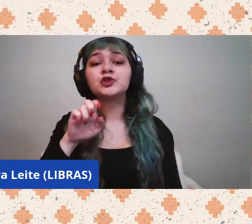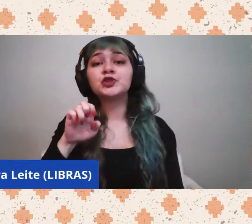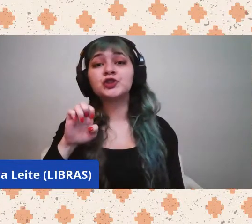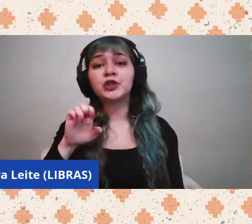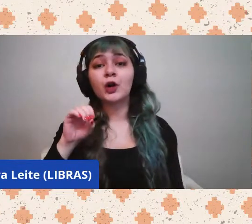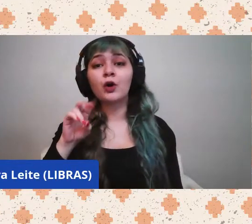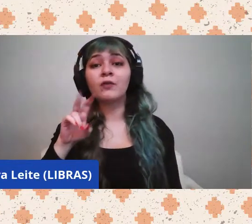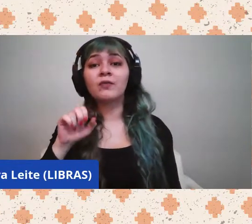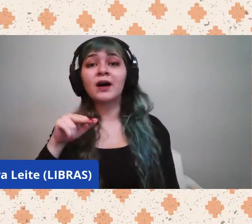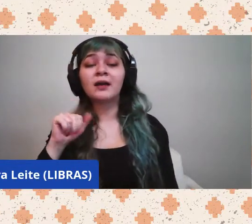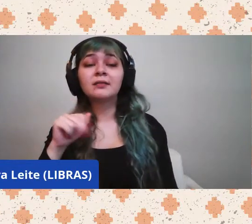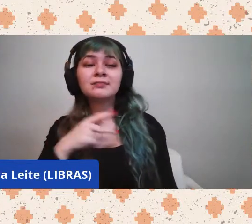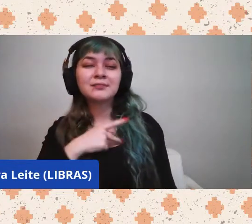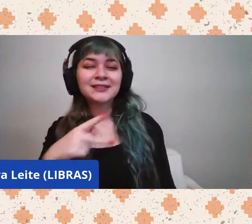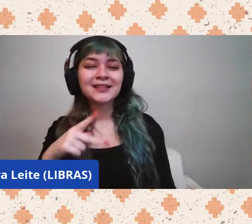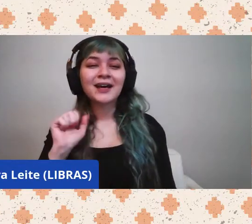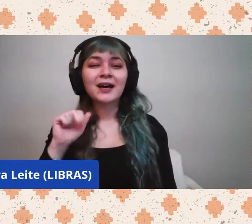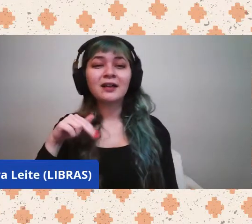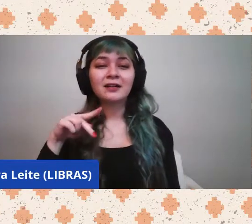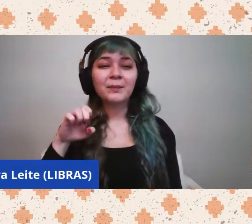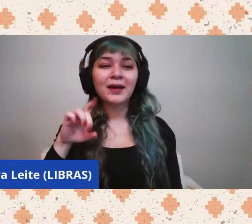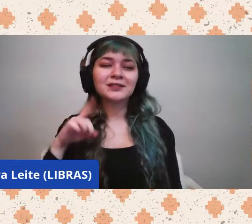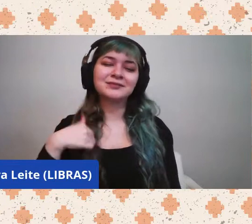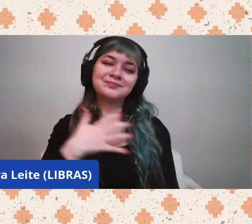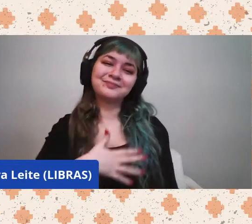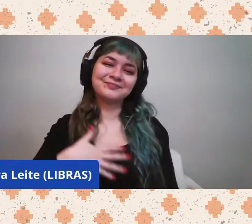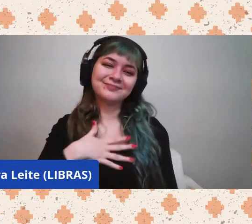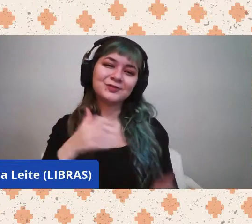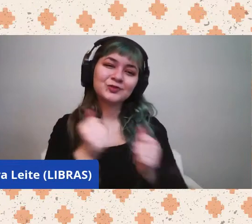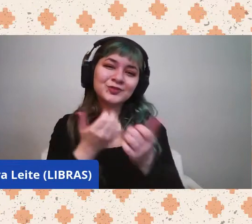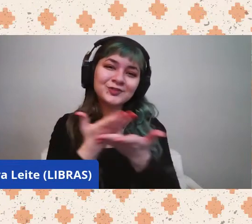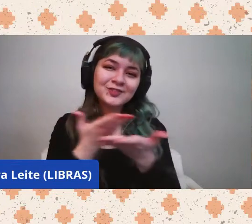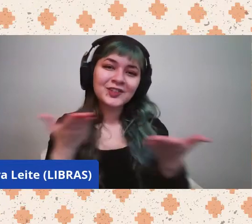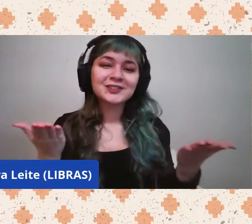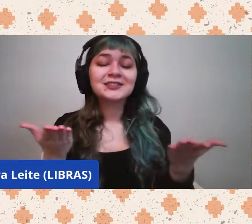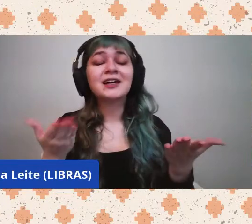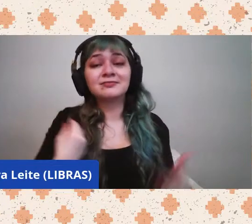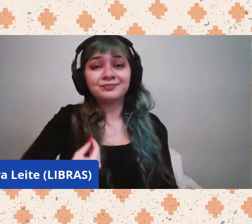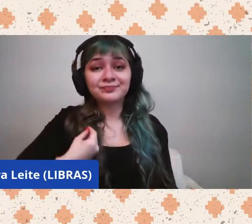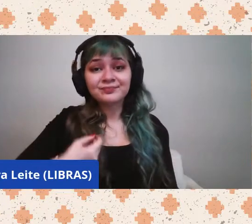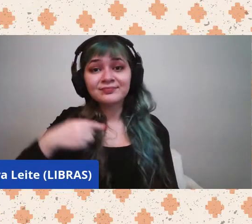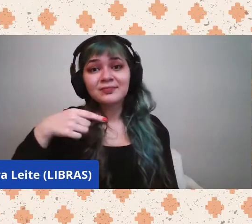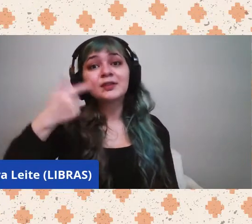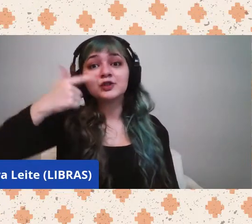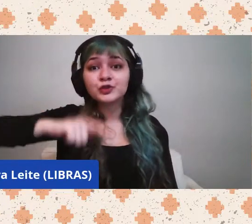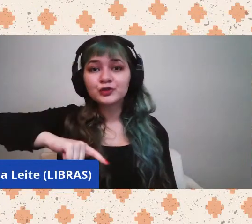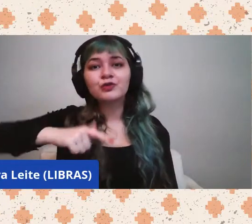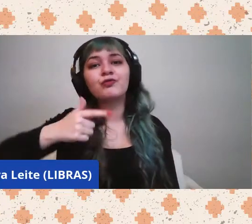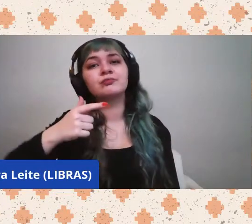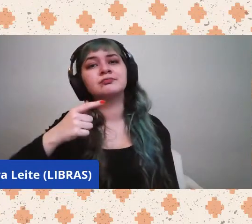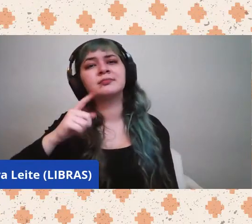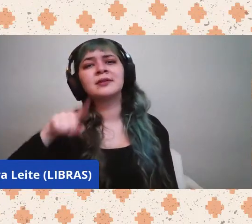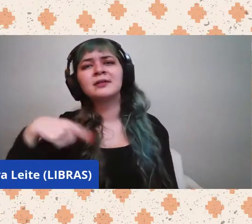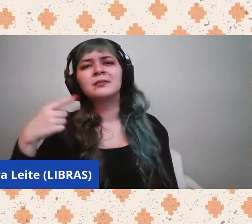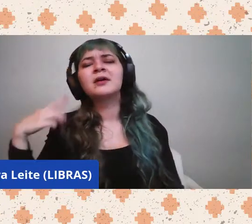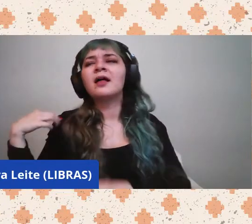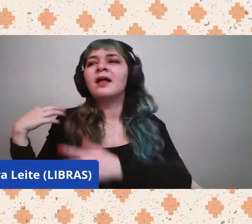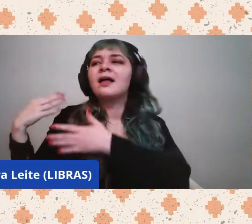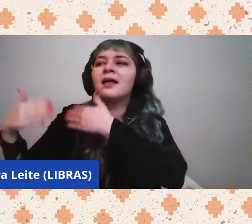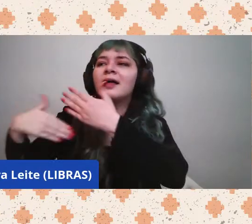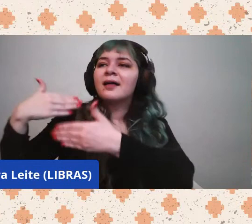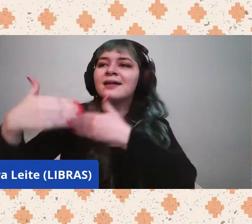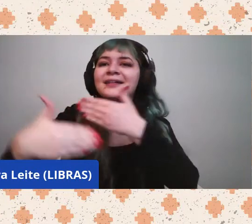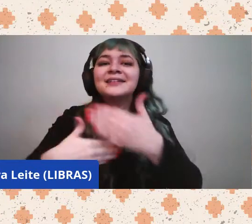Lunardi, presidenta da ANPEd, e é um prazer estar com vocês aqui novamente, depois de todo esse período